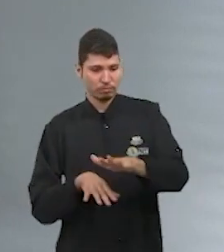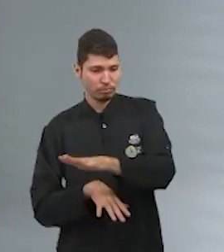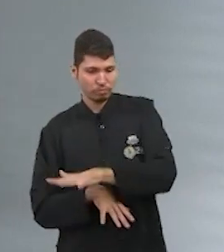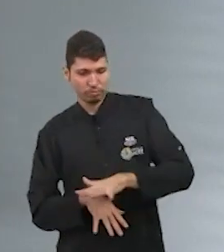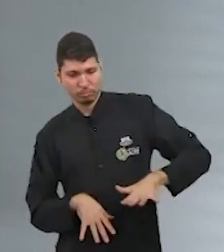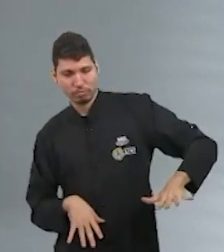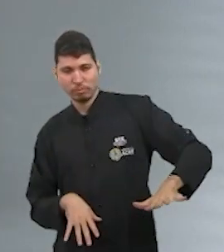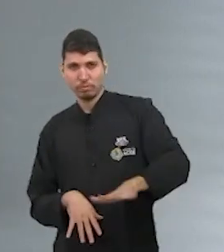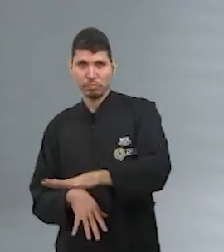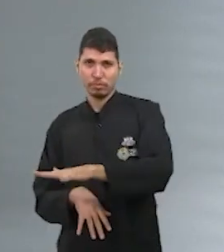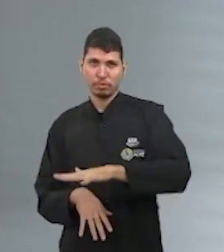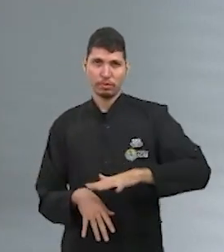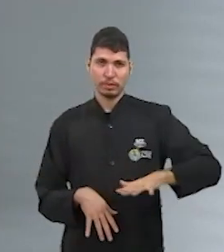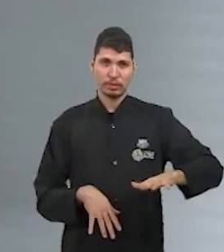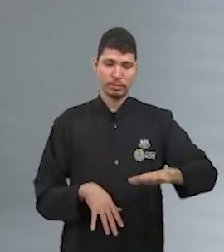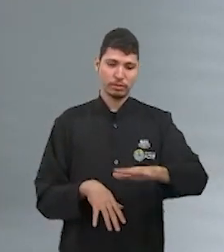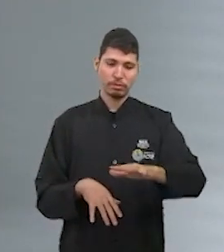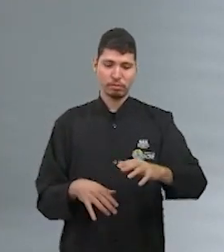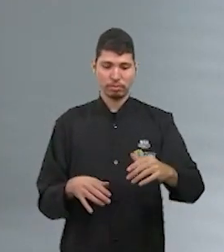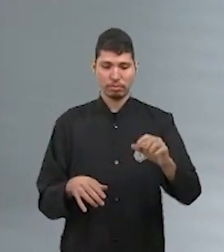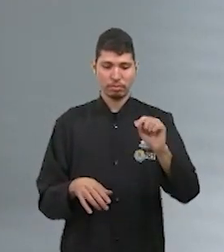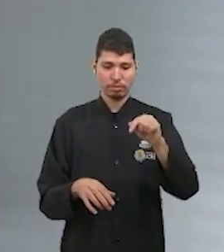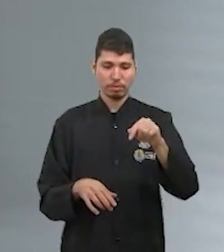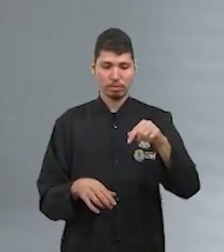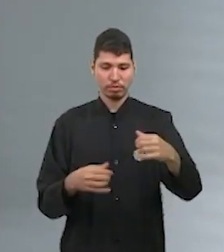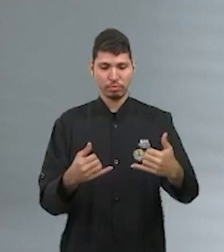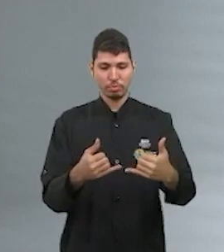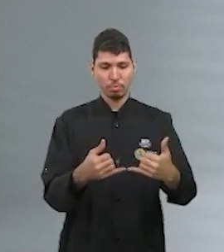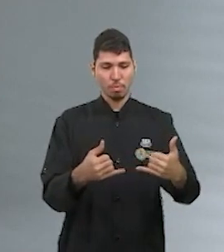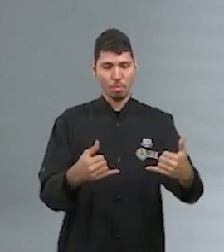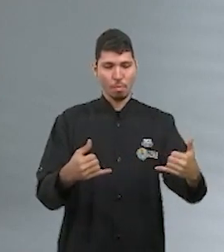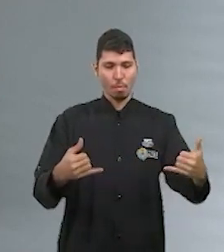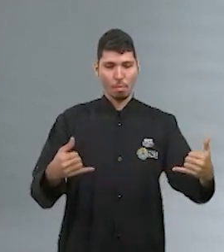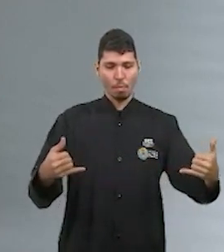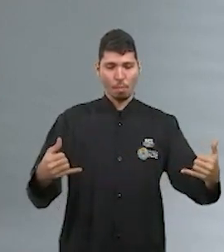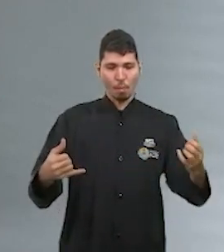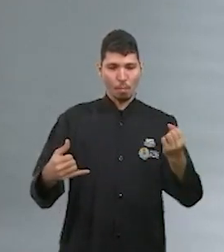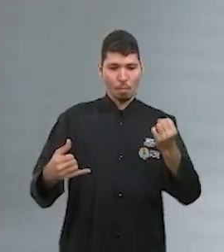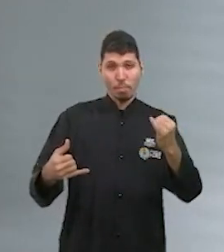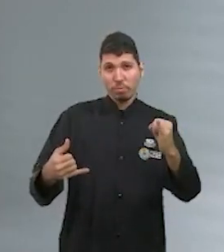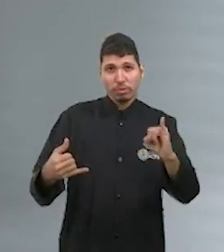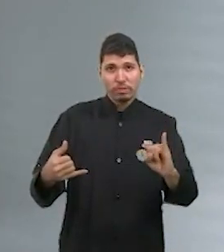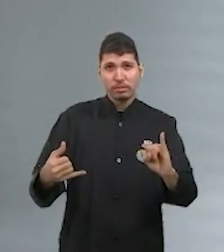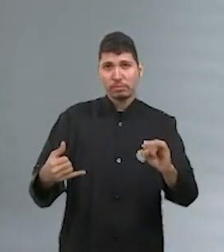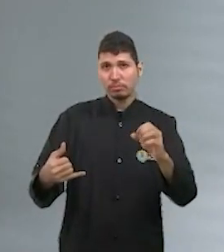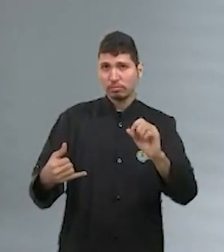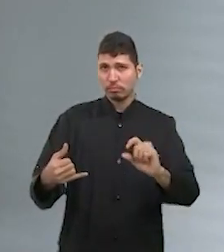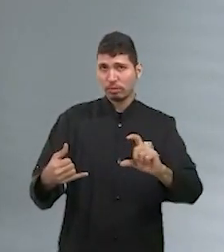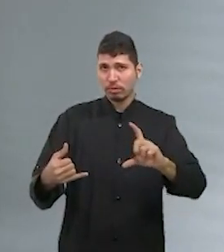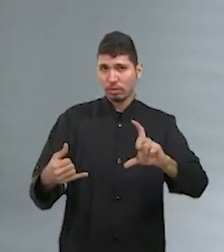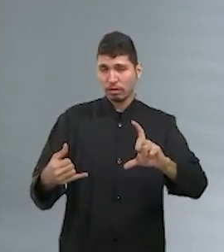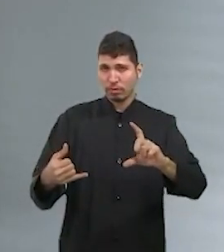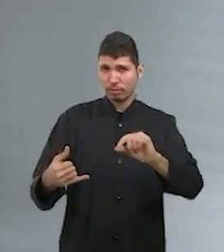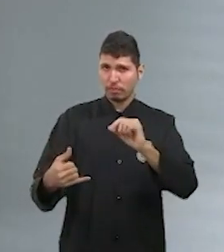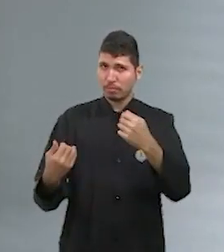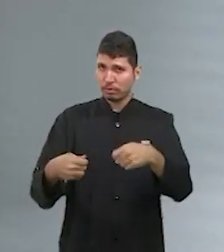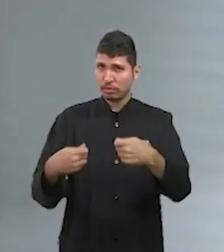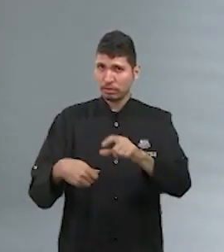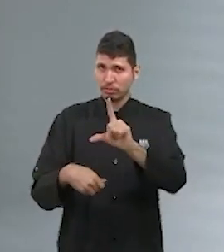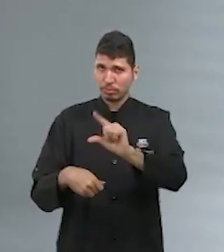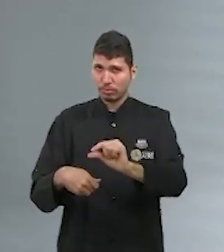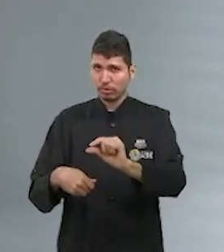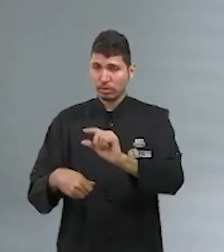área aqui é a espessura do fio. Então, se eu tenho um fio maior, tá? Eu vou diminuir aí a resistência. E se eu tenho um